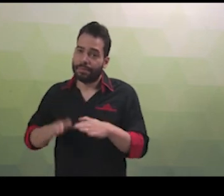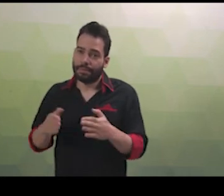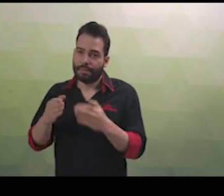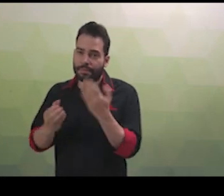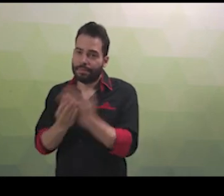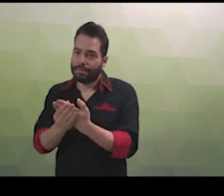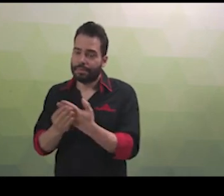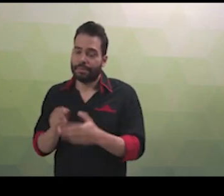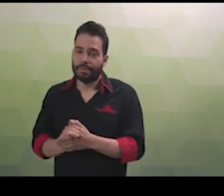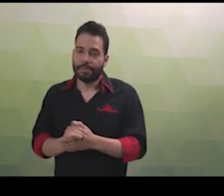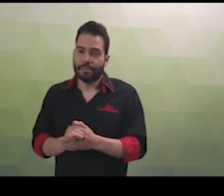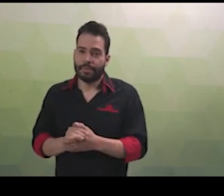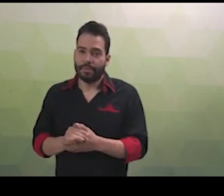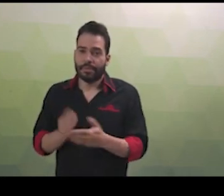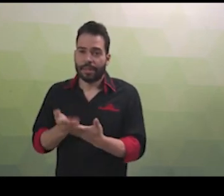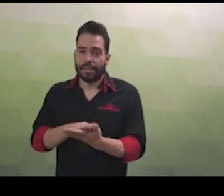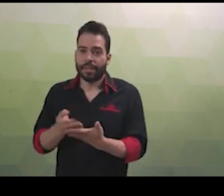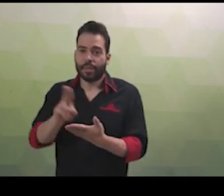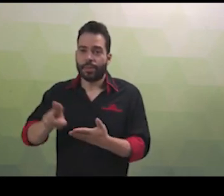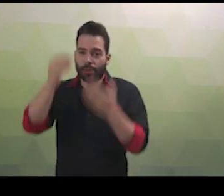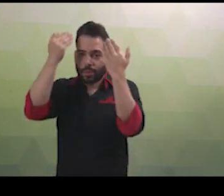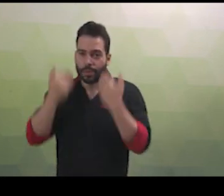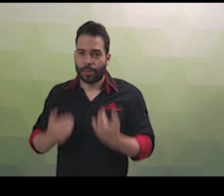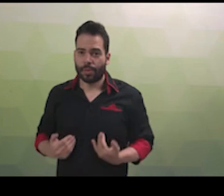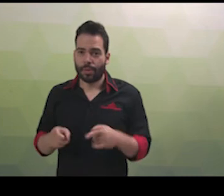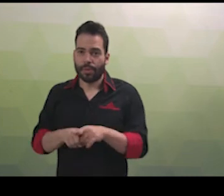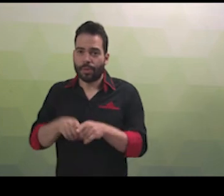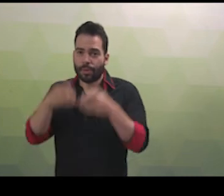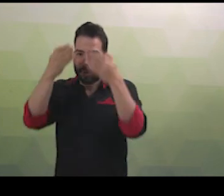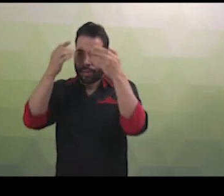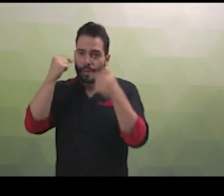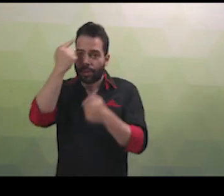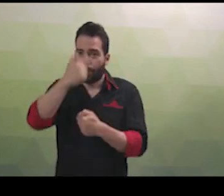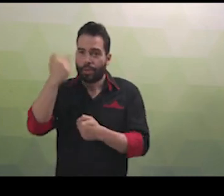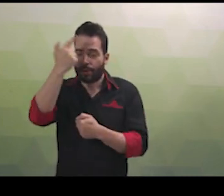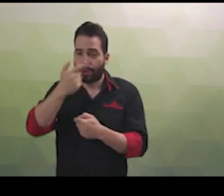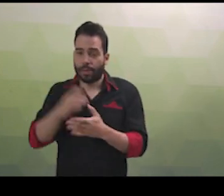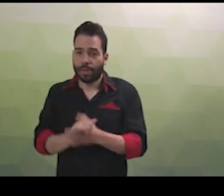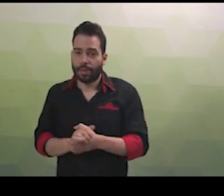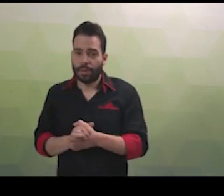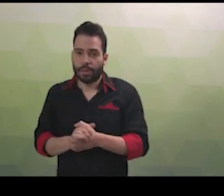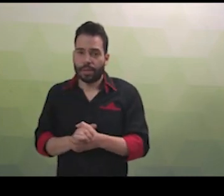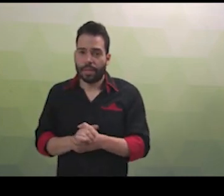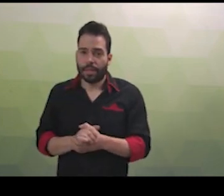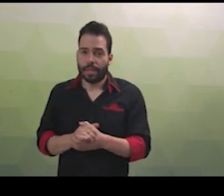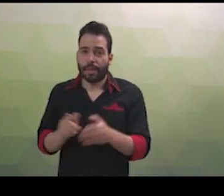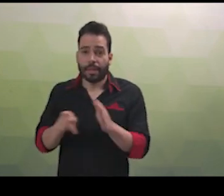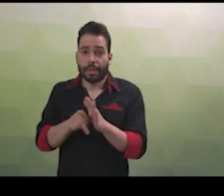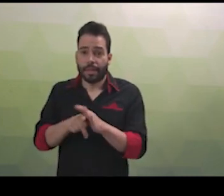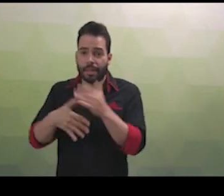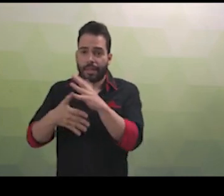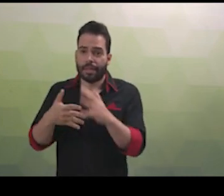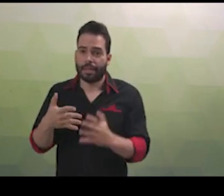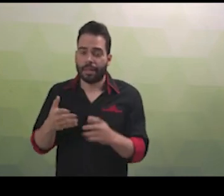ainda utilização de linguagem corporal e facial, o que é um dos parâmetros da Libras, que na linguagem gestual